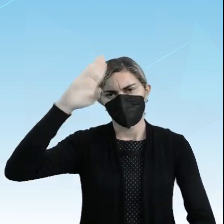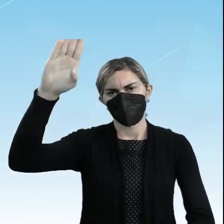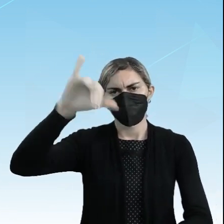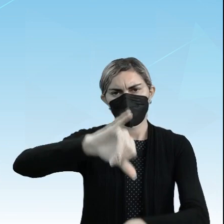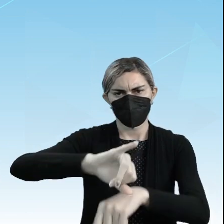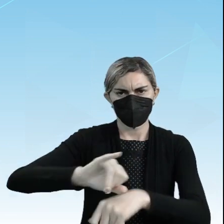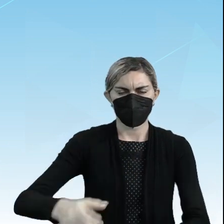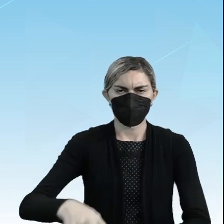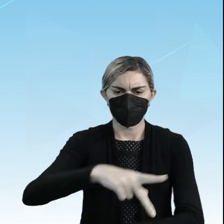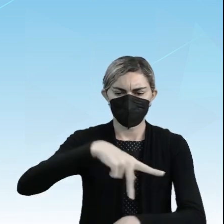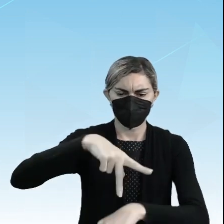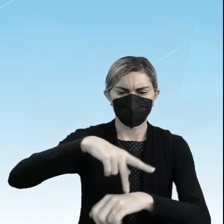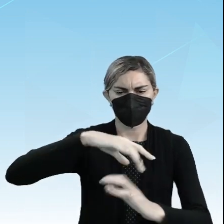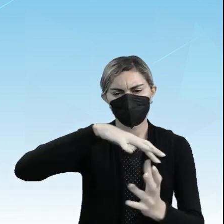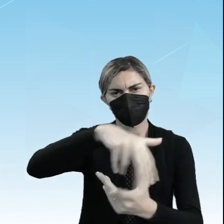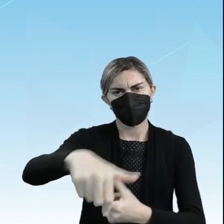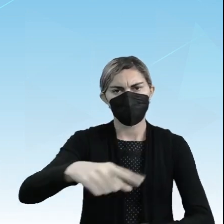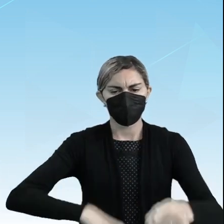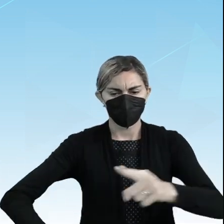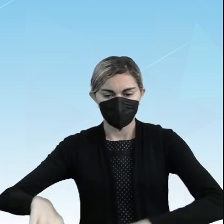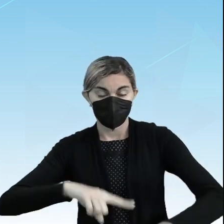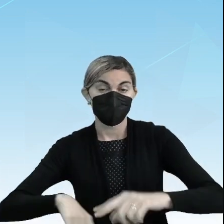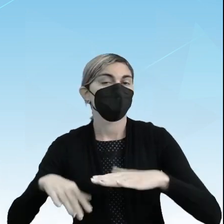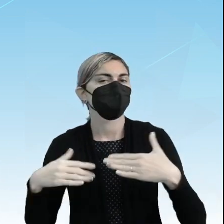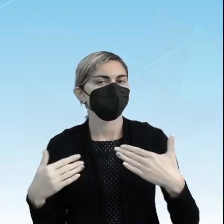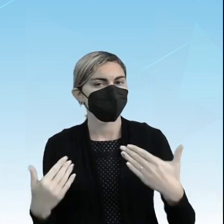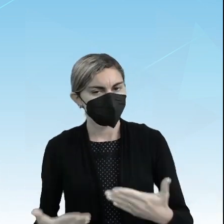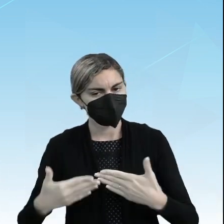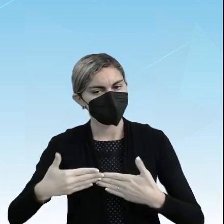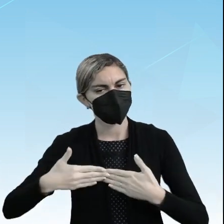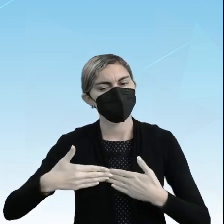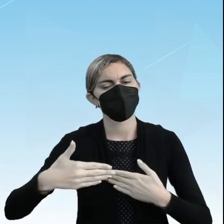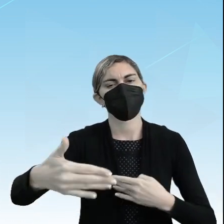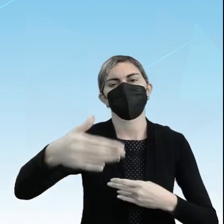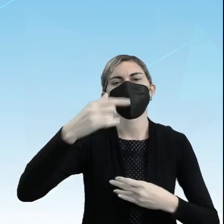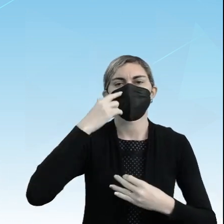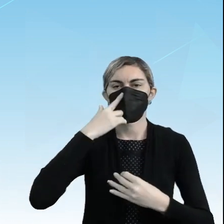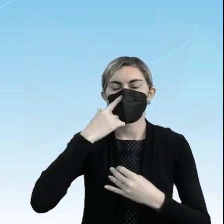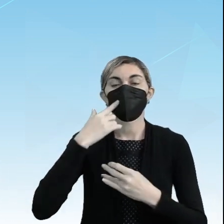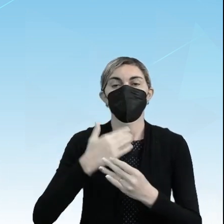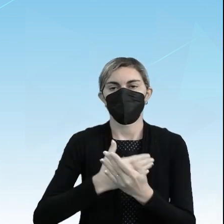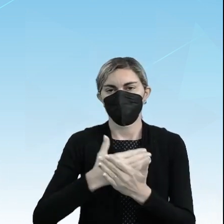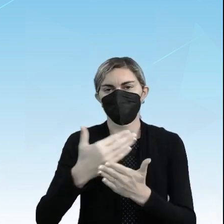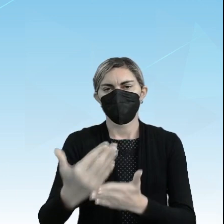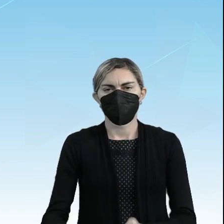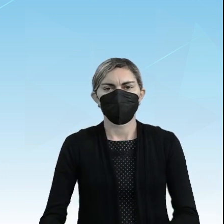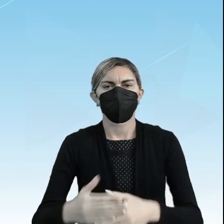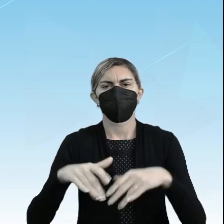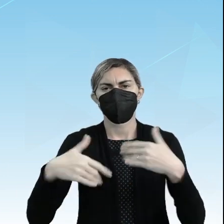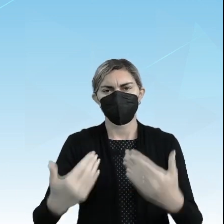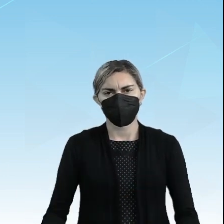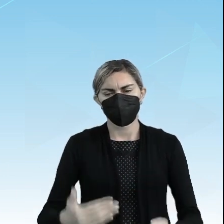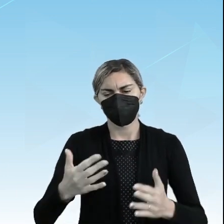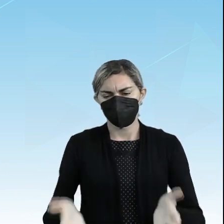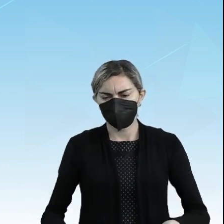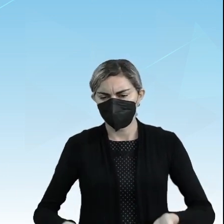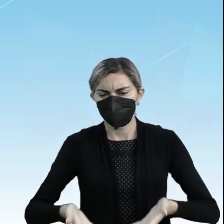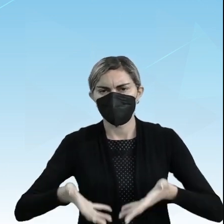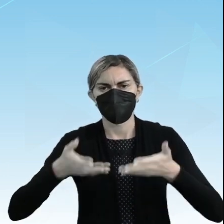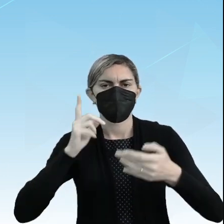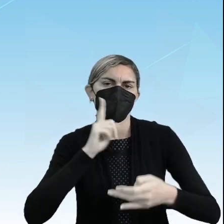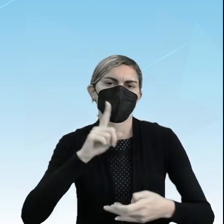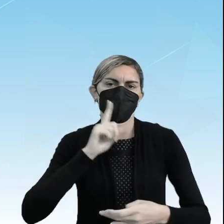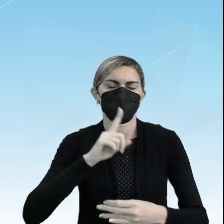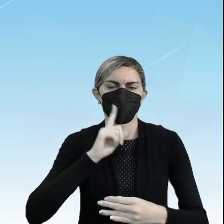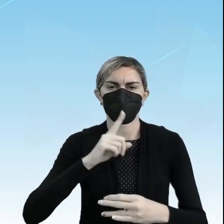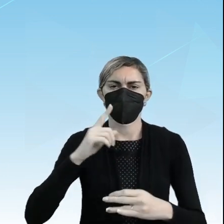potência mundial? Gente, foi a partir daí que começou o grande crescimento dos Estados